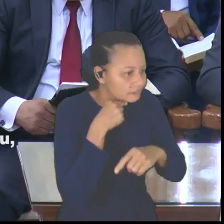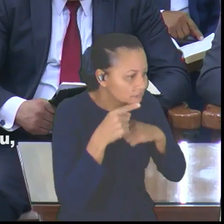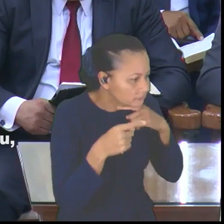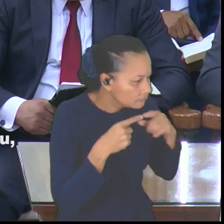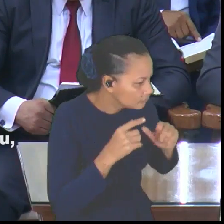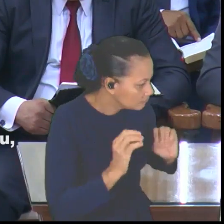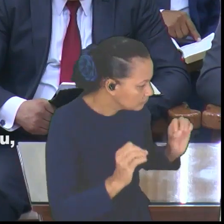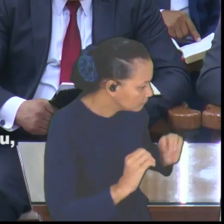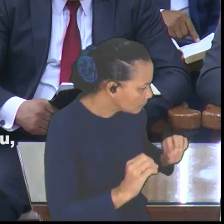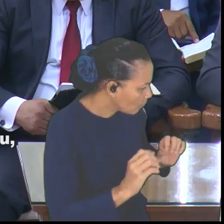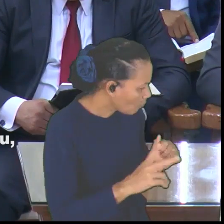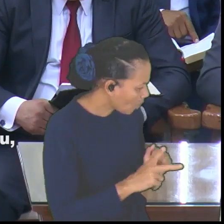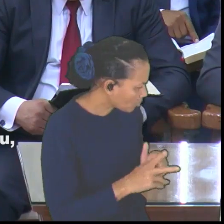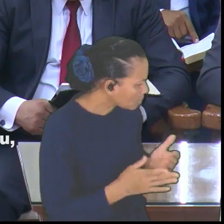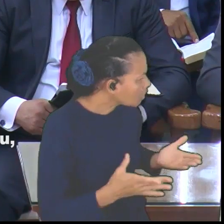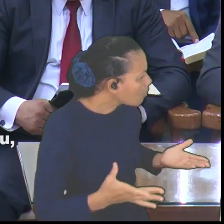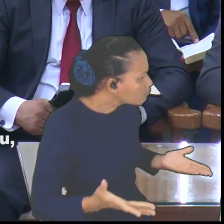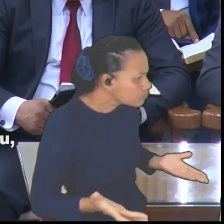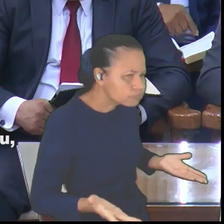irmão,